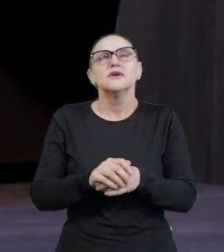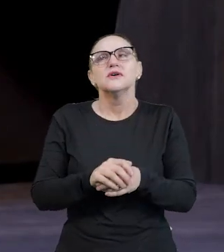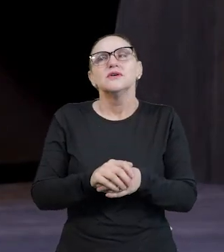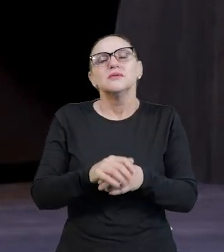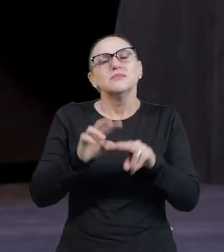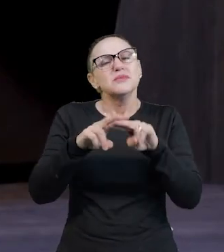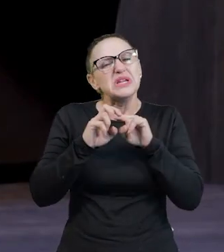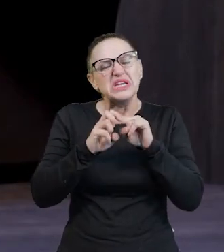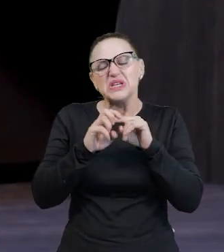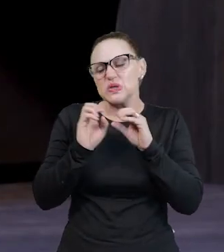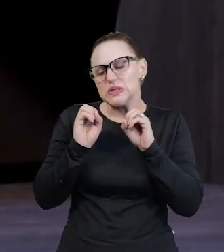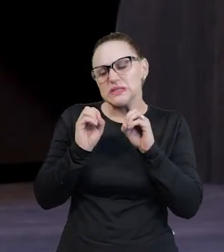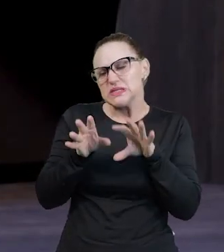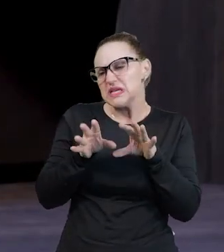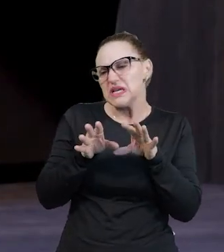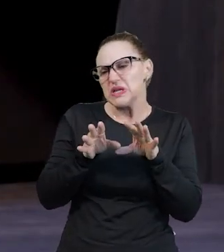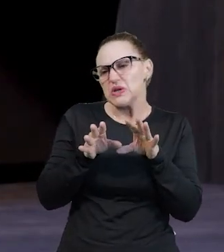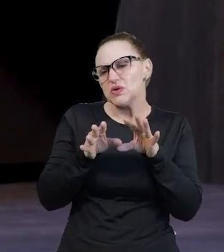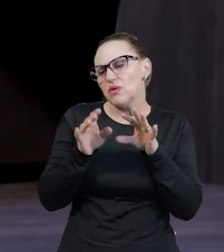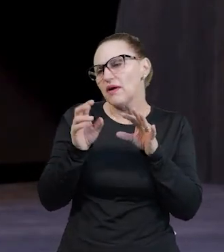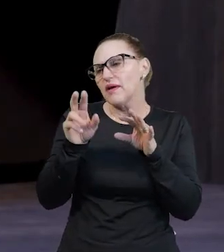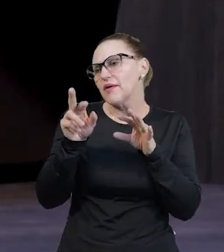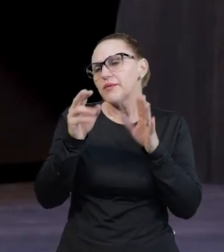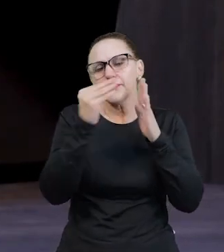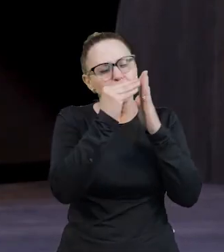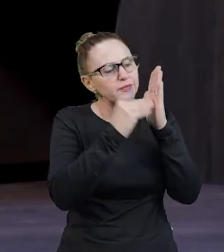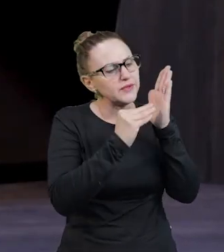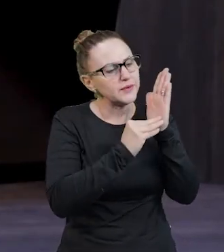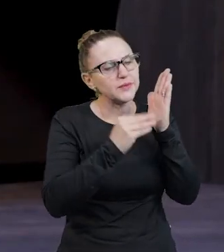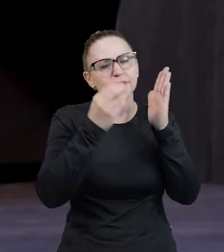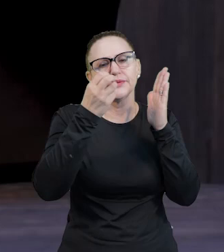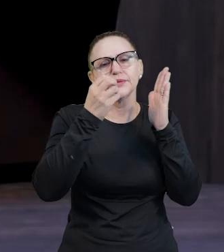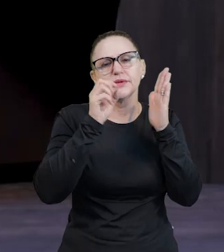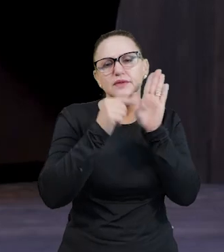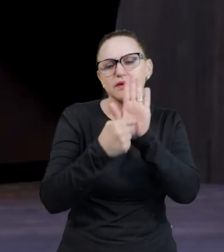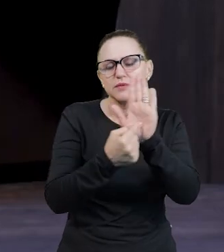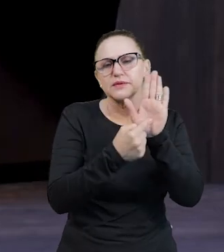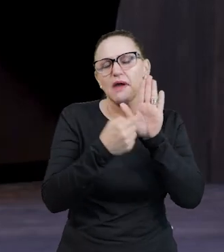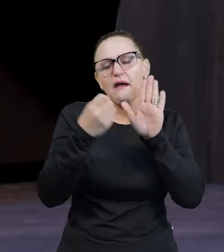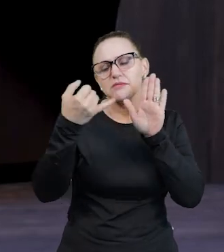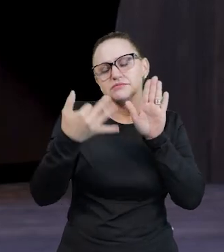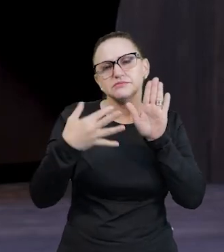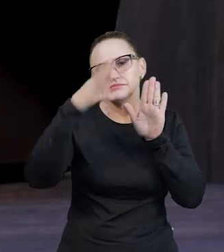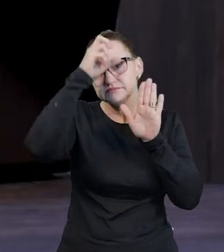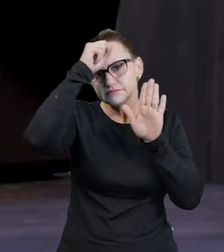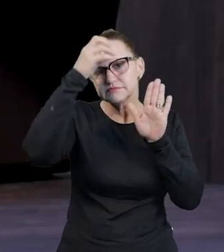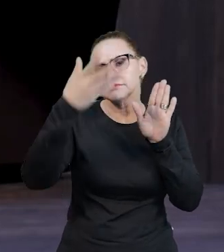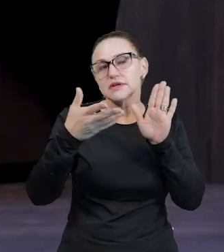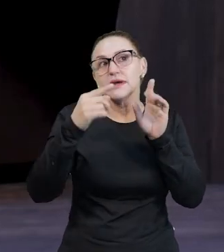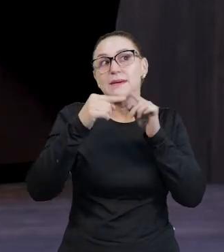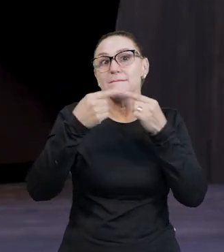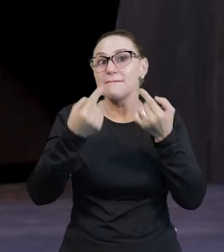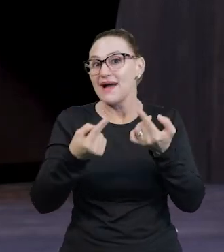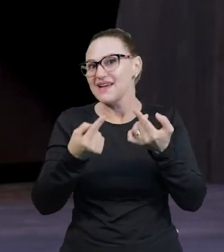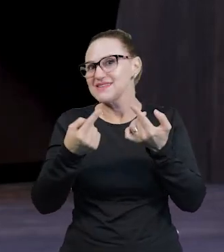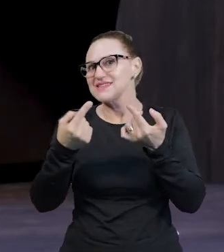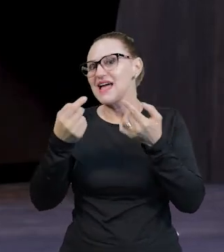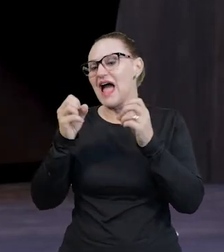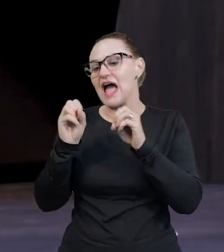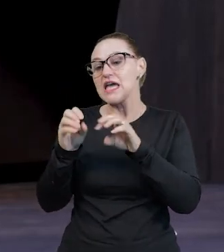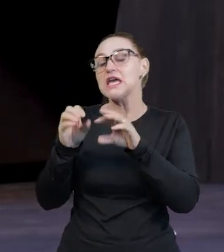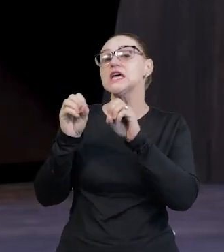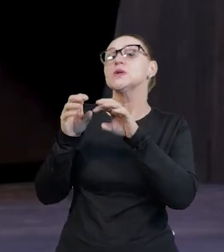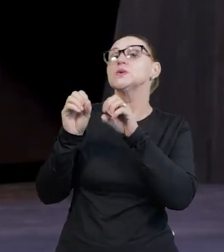mais prática de um conteúdo sendo demonstrado, sendo aprendido, e a educação, ela tem uma